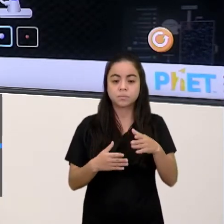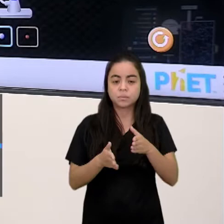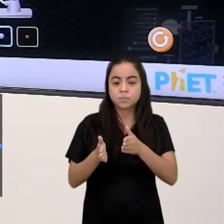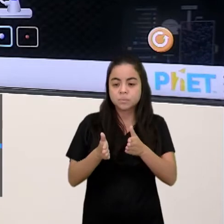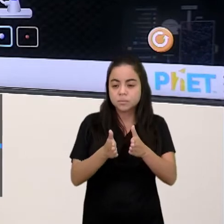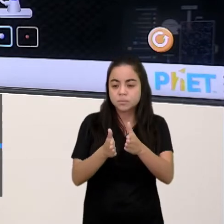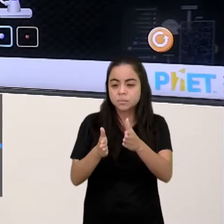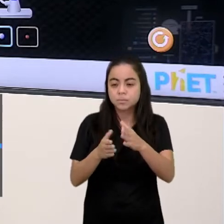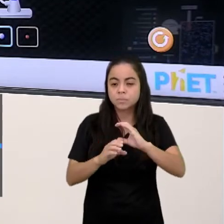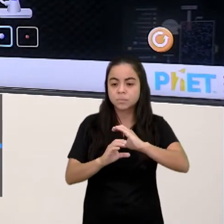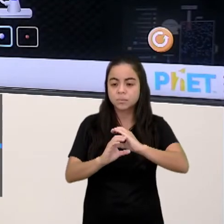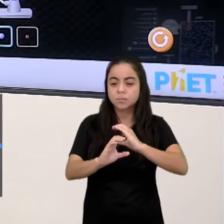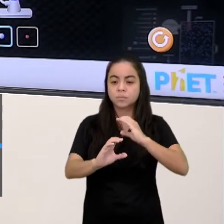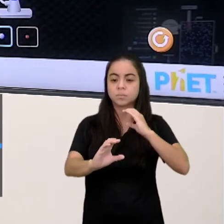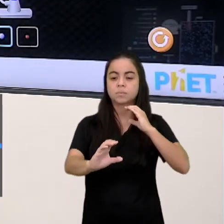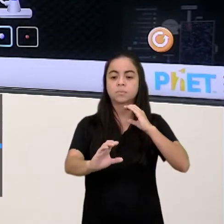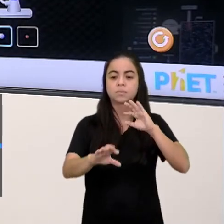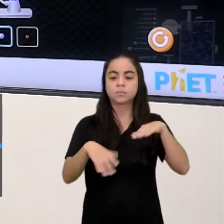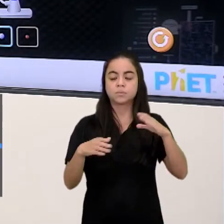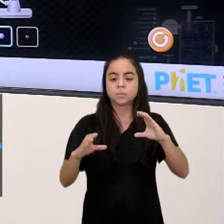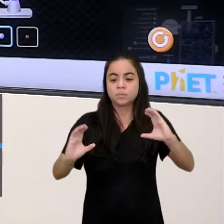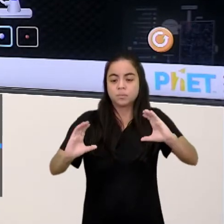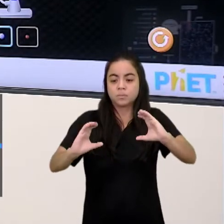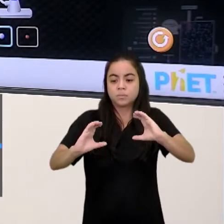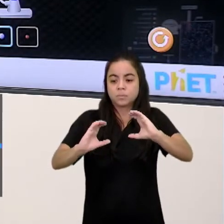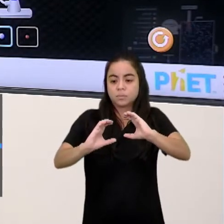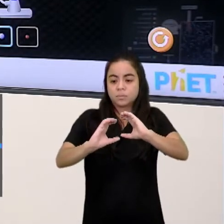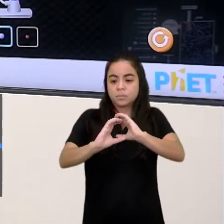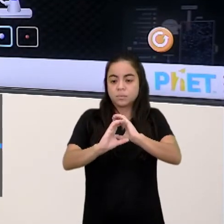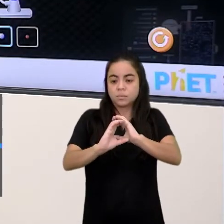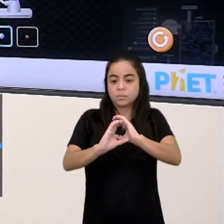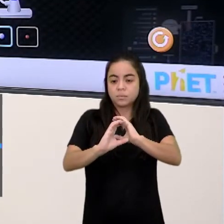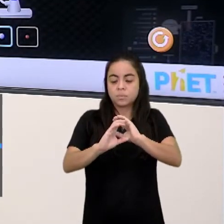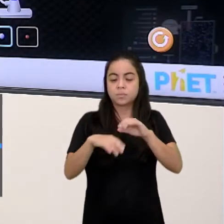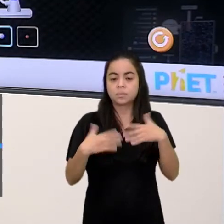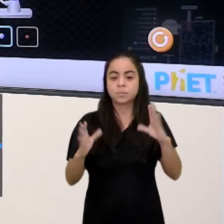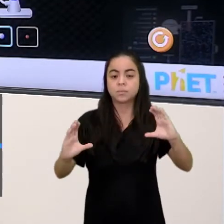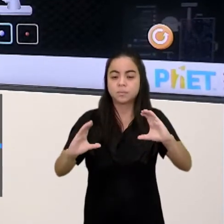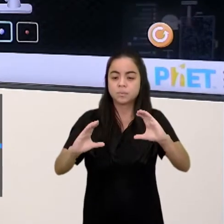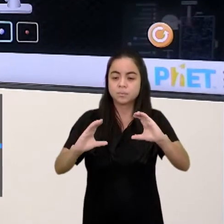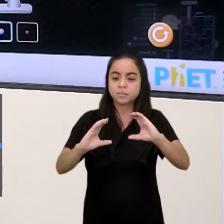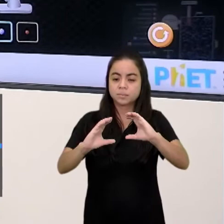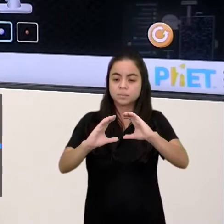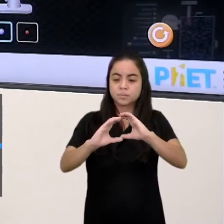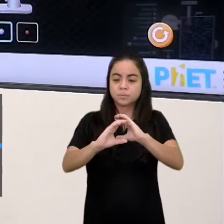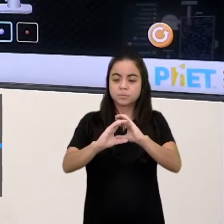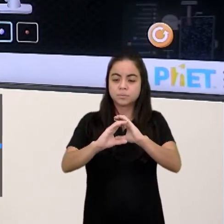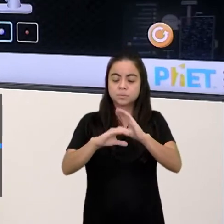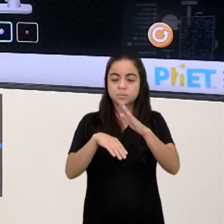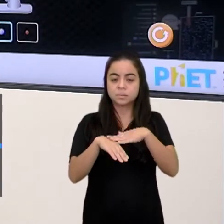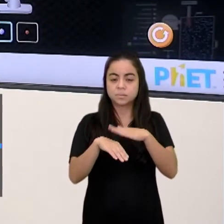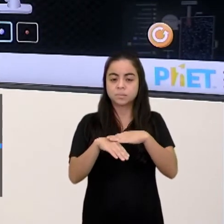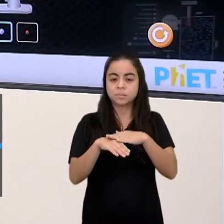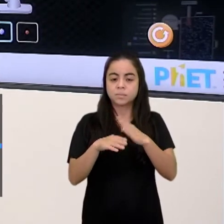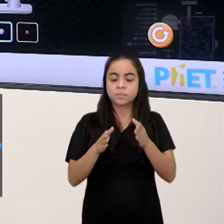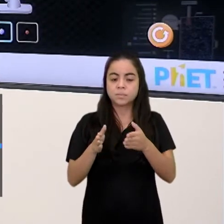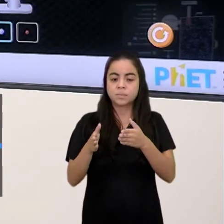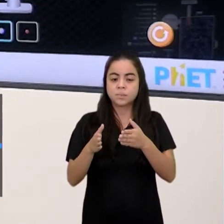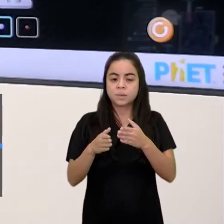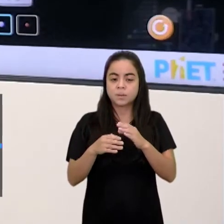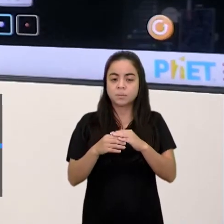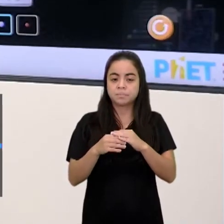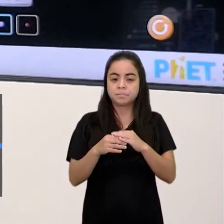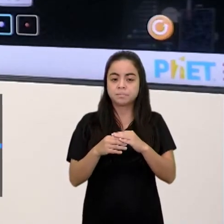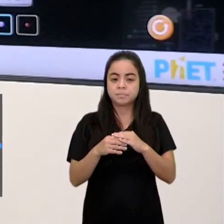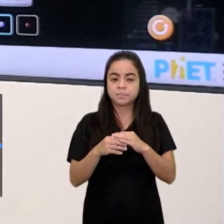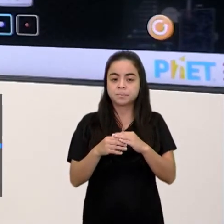gás, o que é? Você está diminuindo o espaço para ele andar. Então, quando você faz o gás passar por um tubo, ele começa a ficar meio